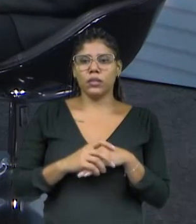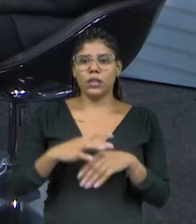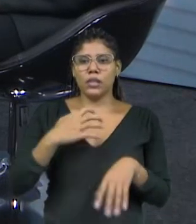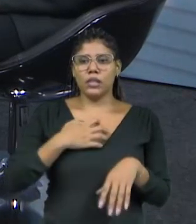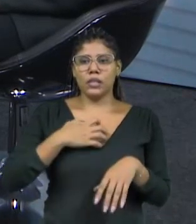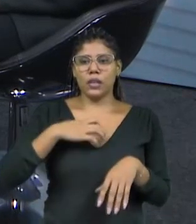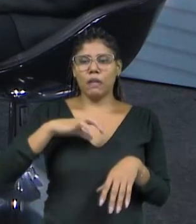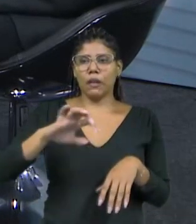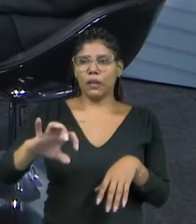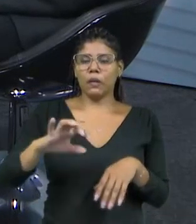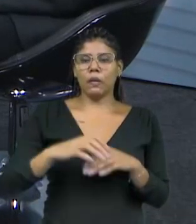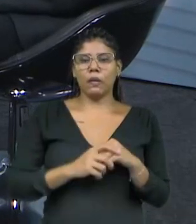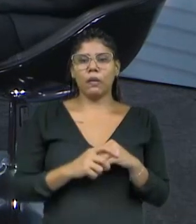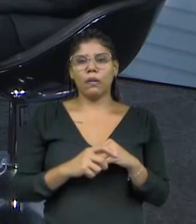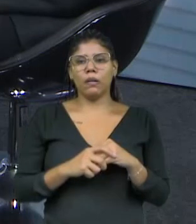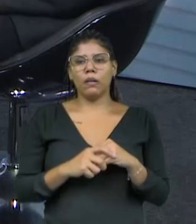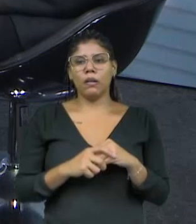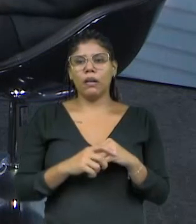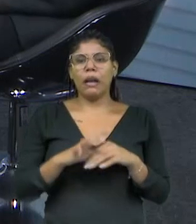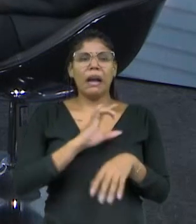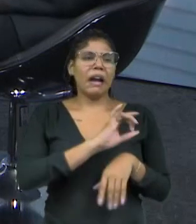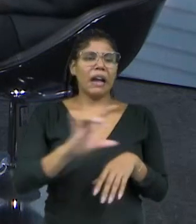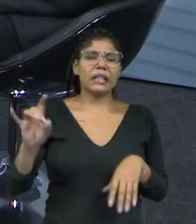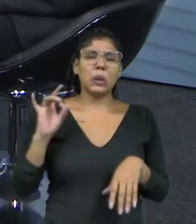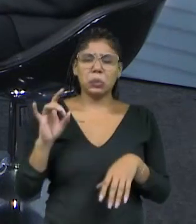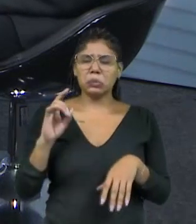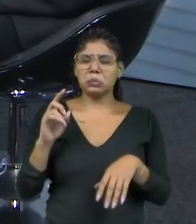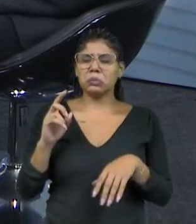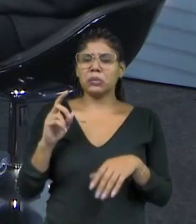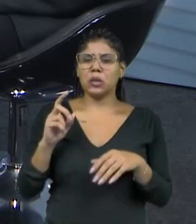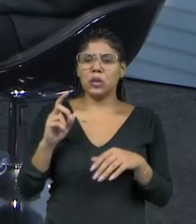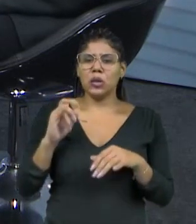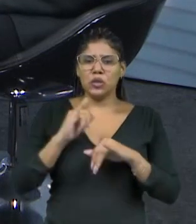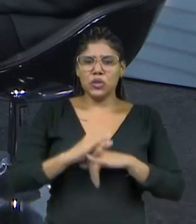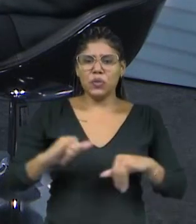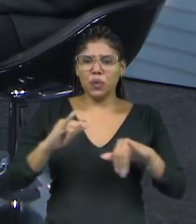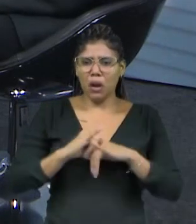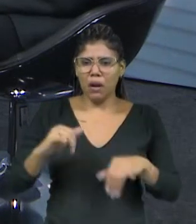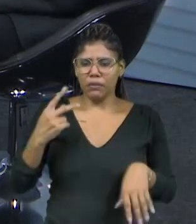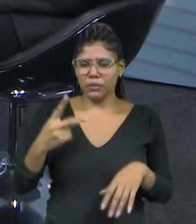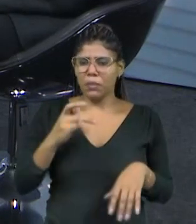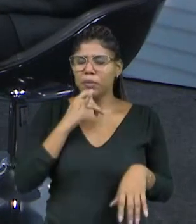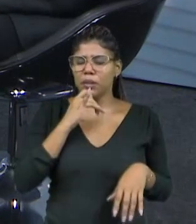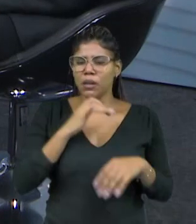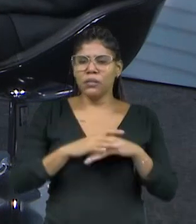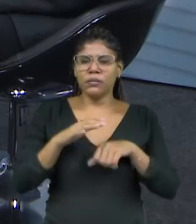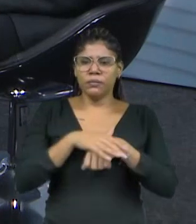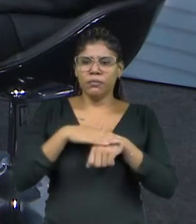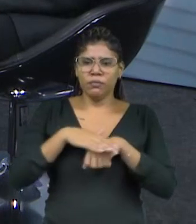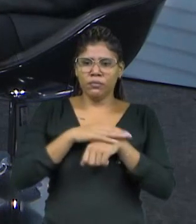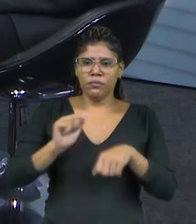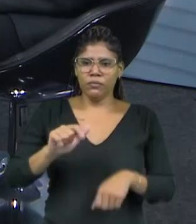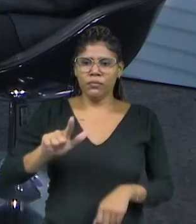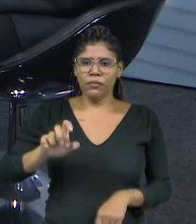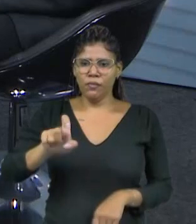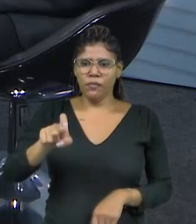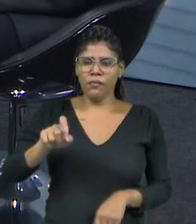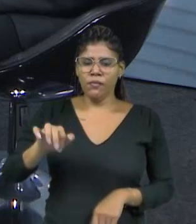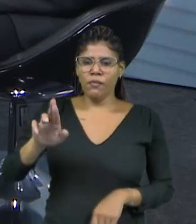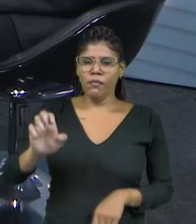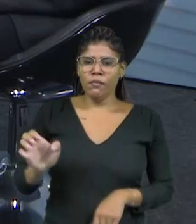vender Fortaleza, ia vender Salvador, papapá. A lógica não é mais essa. Eu conversei com o Alexandre Pereira, semana